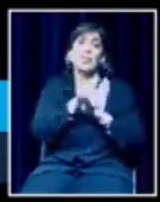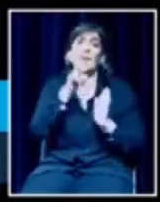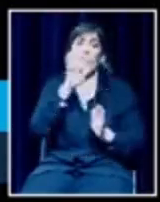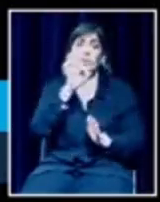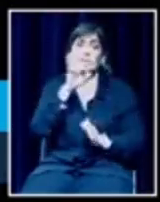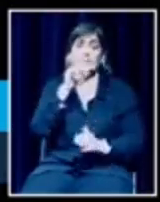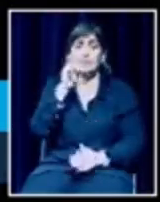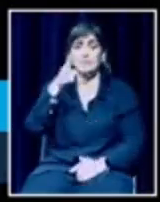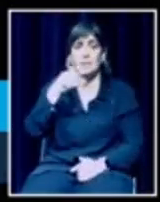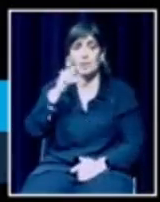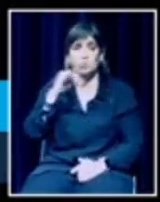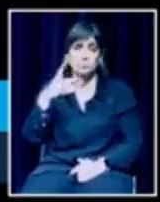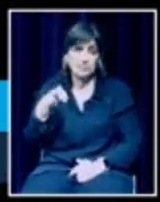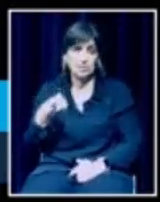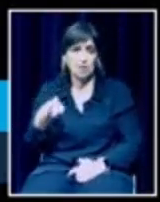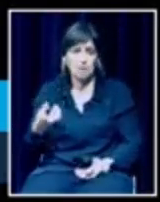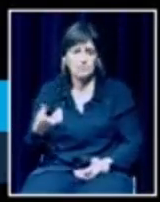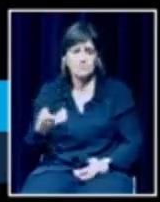de 2019